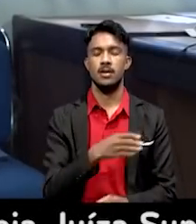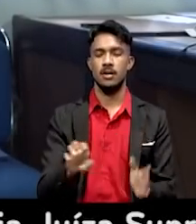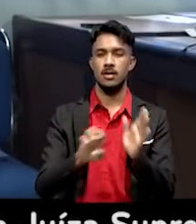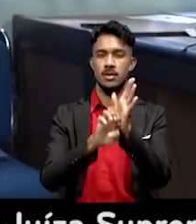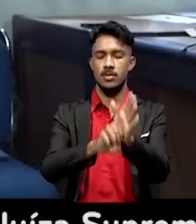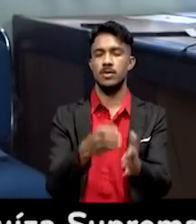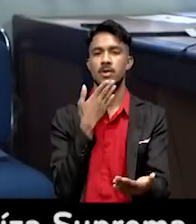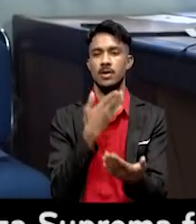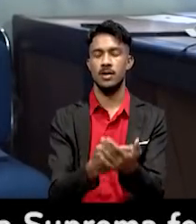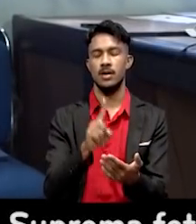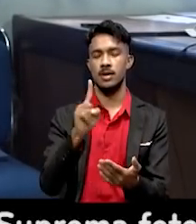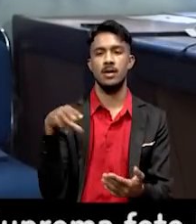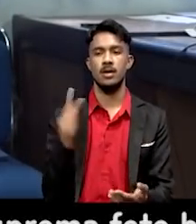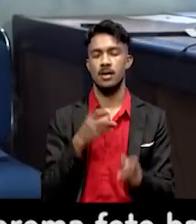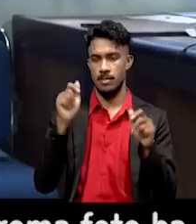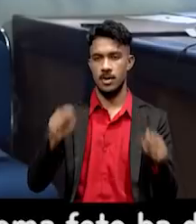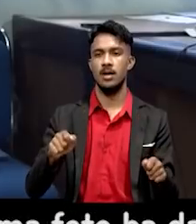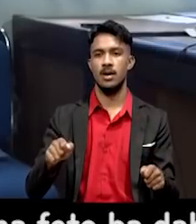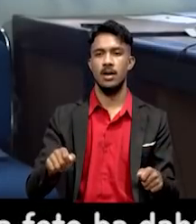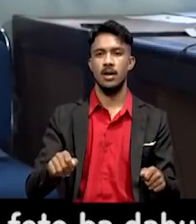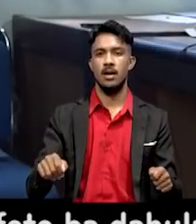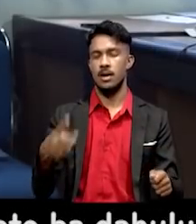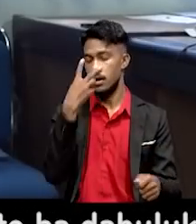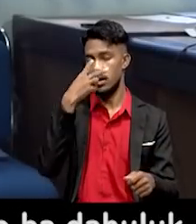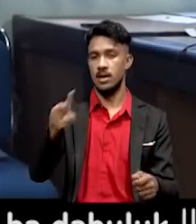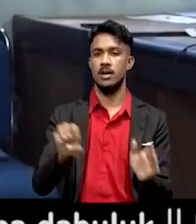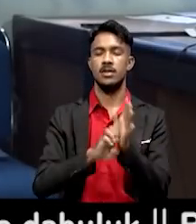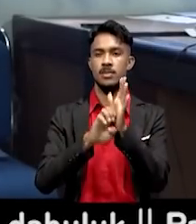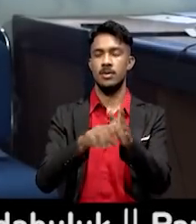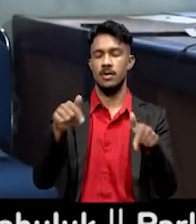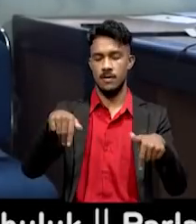halo comparação. Em Timor-Leste, itania